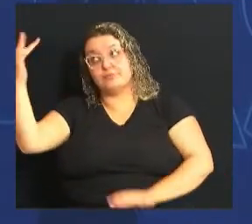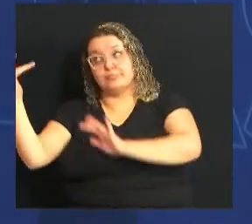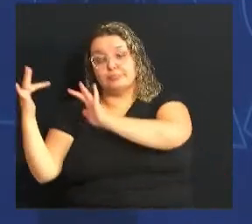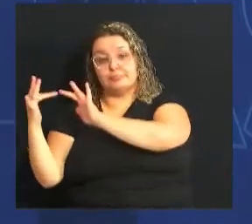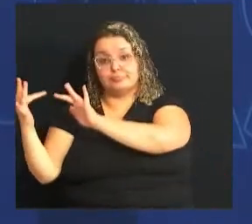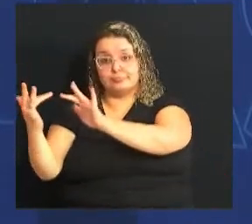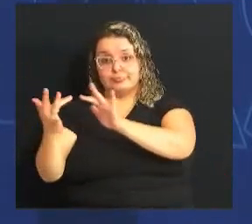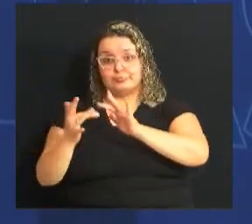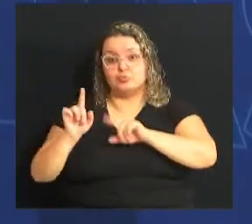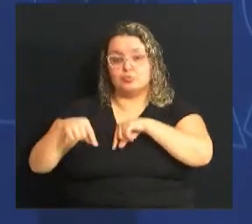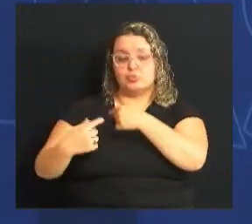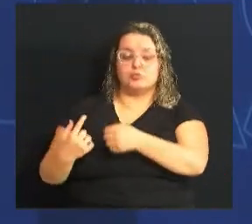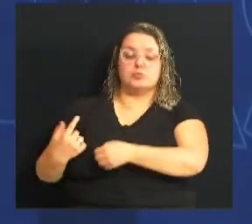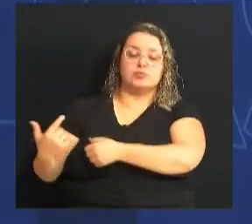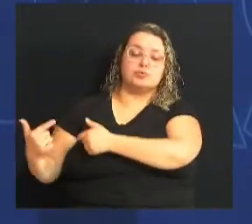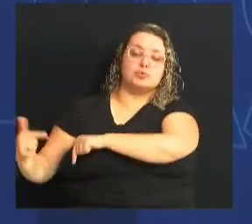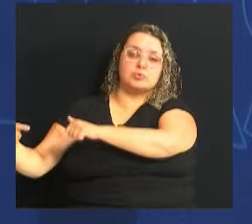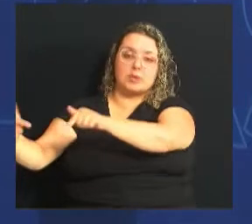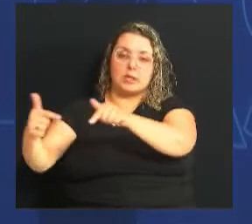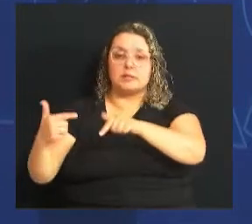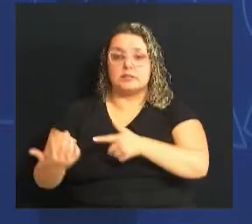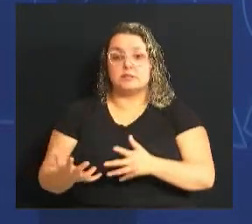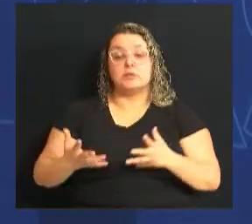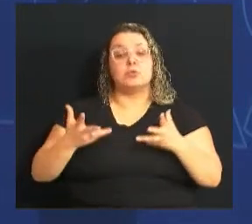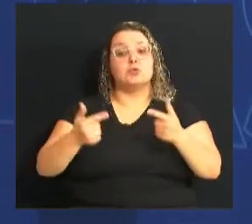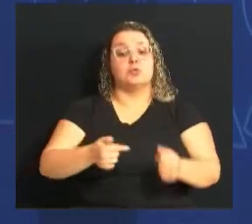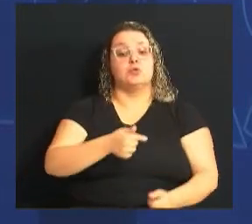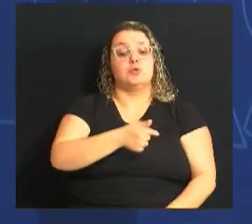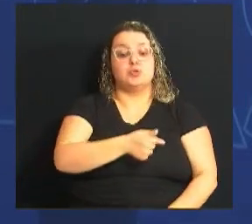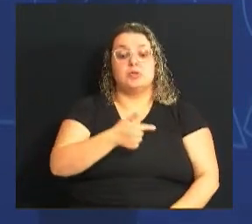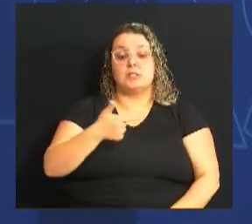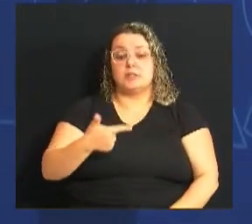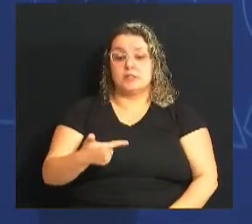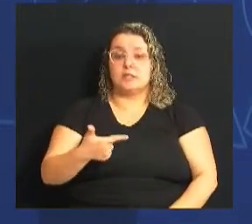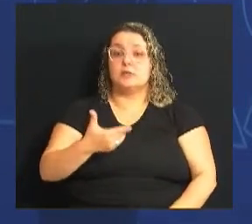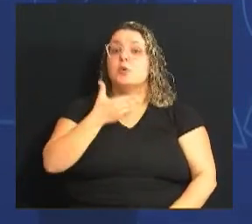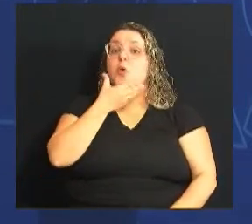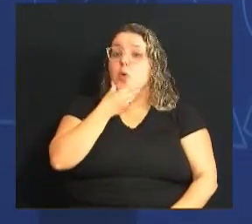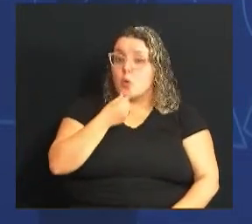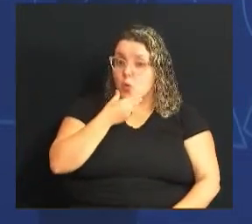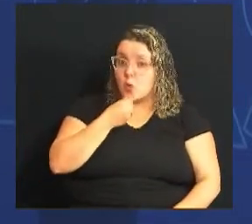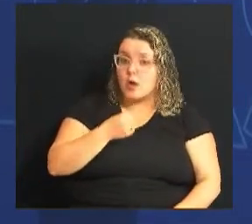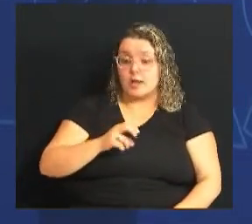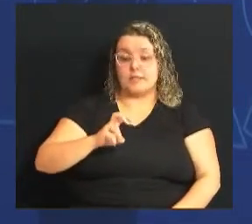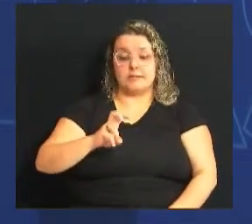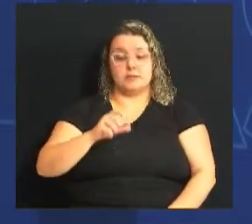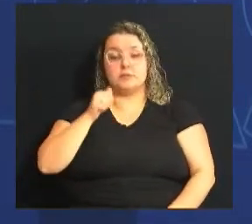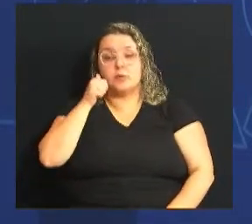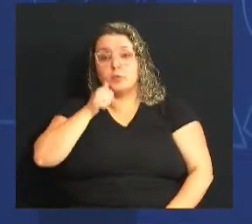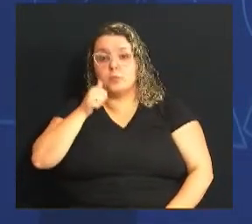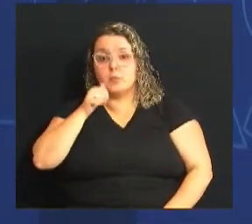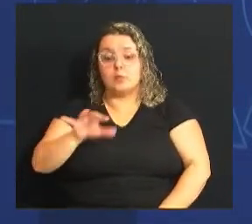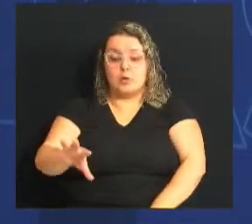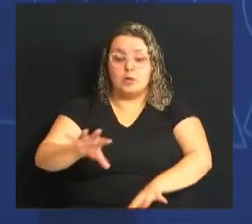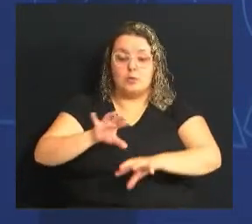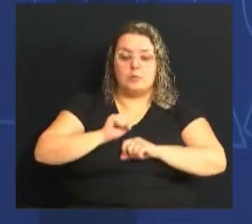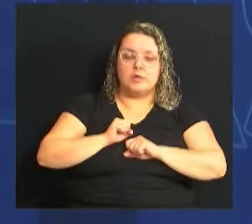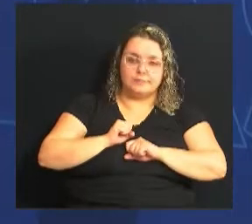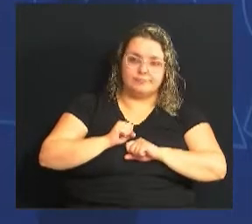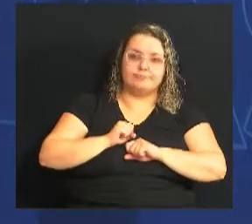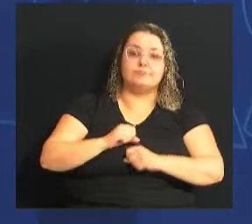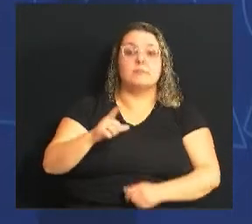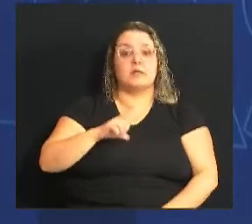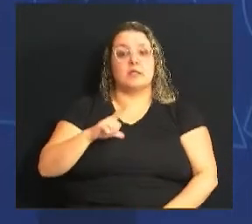outros municípios. Ao todo, 72 homens e 5 mulheres se contaminaram, que têm